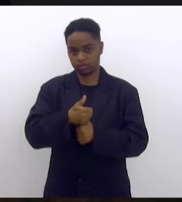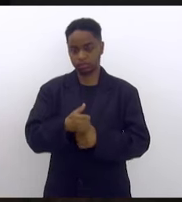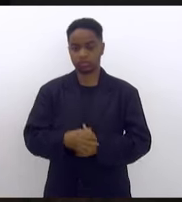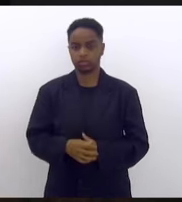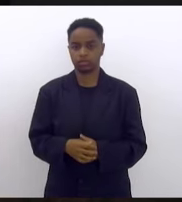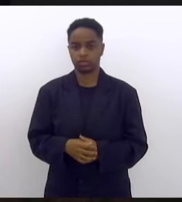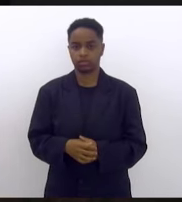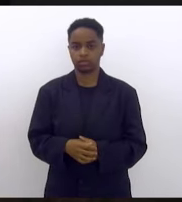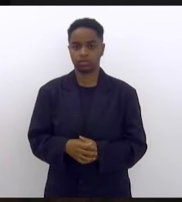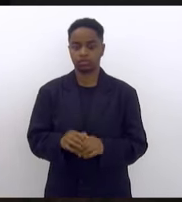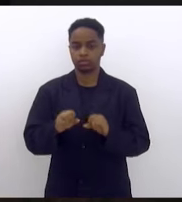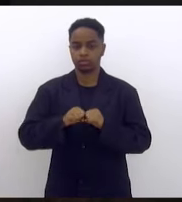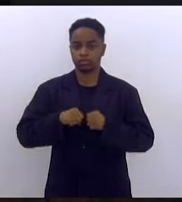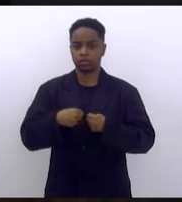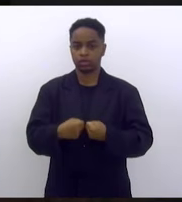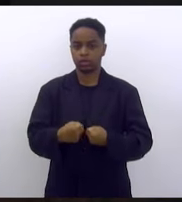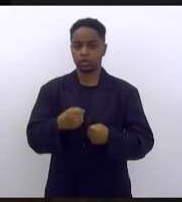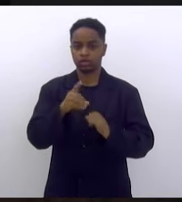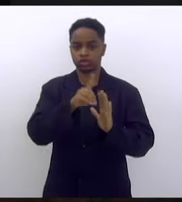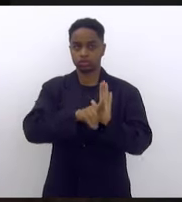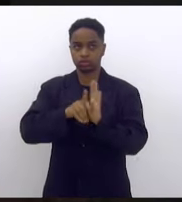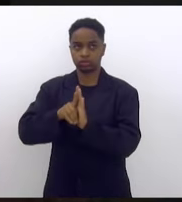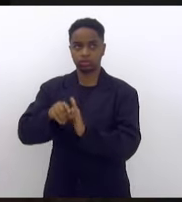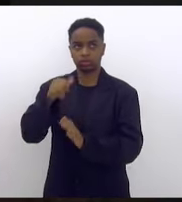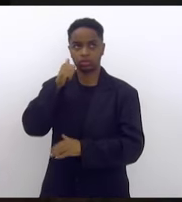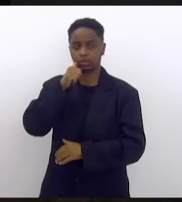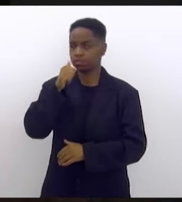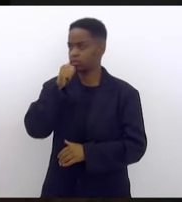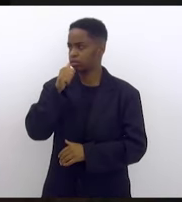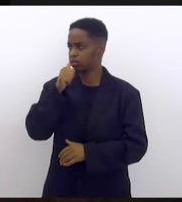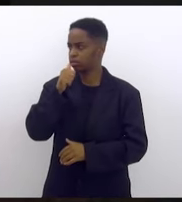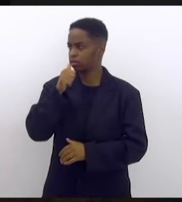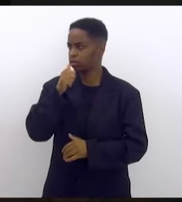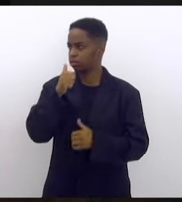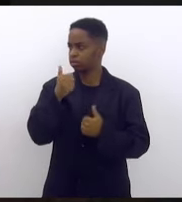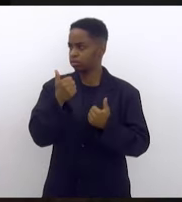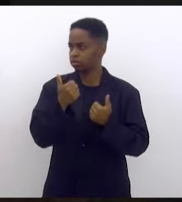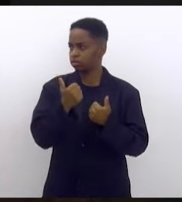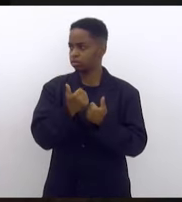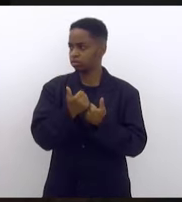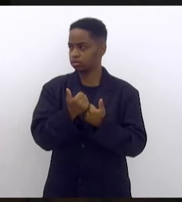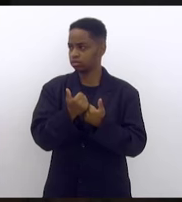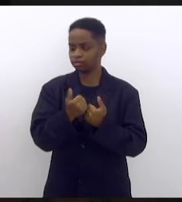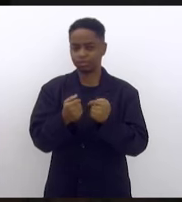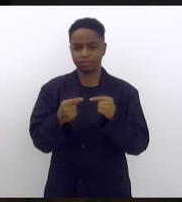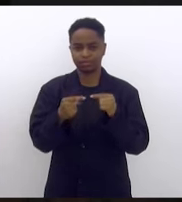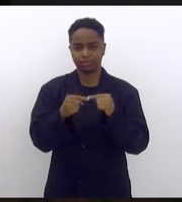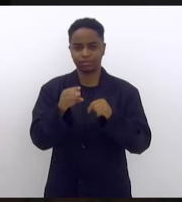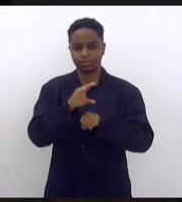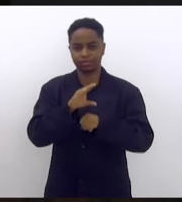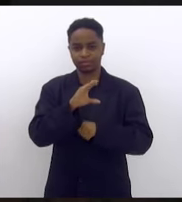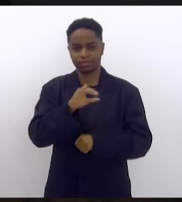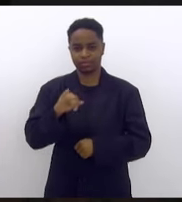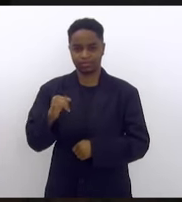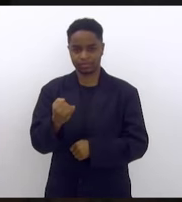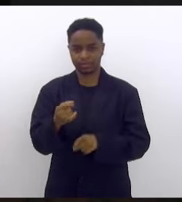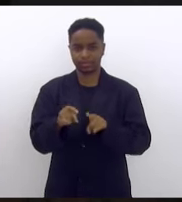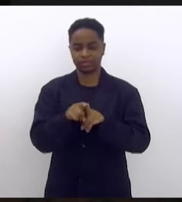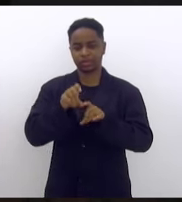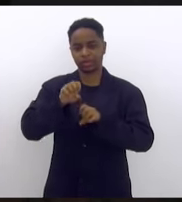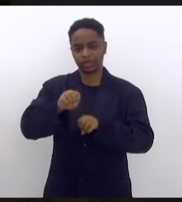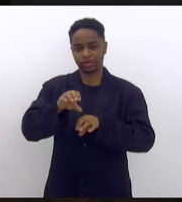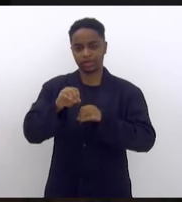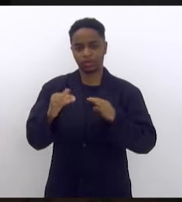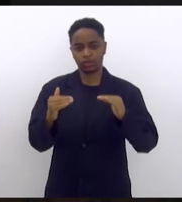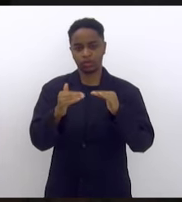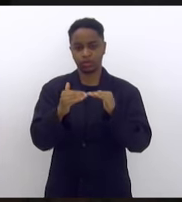de defesa dos direitos da mulher favorável com substitutivo da CCJ, de educação favorável com